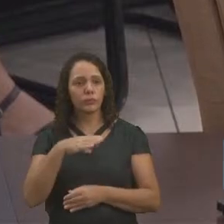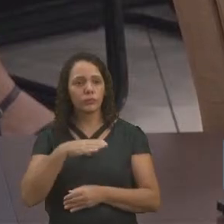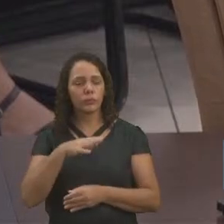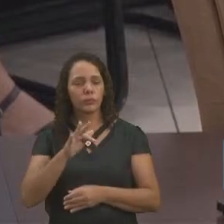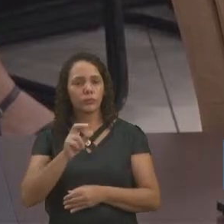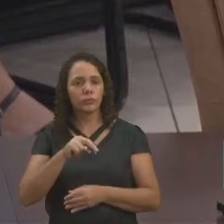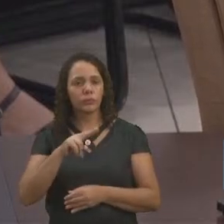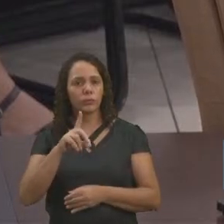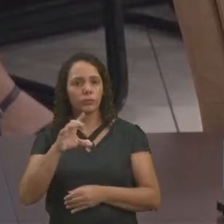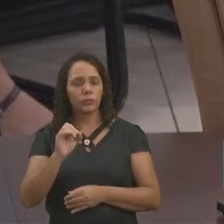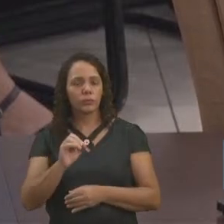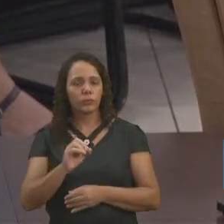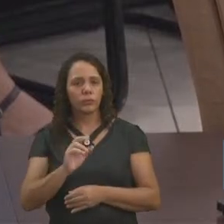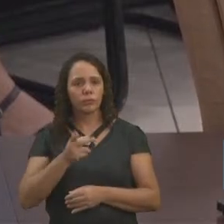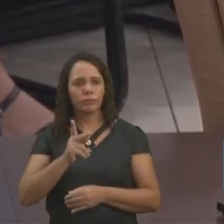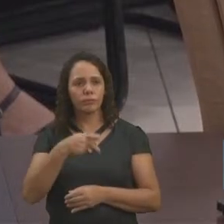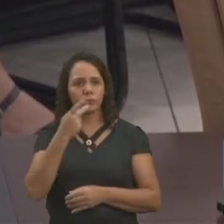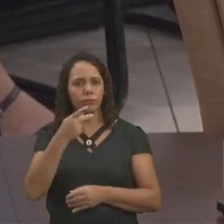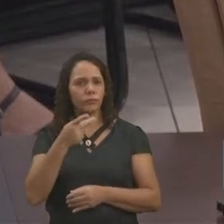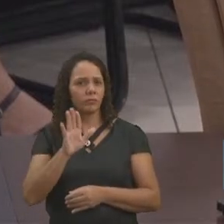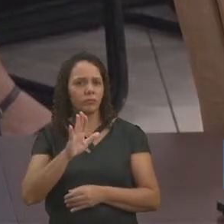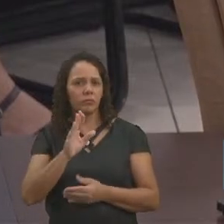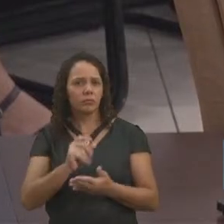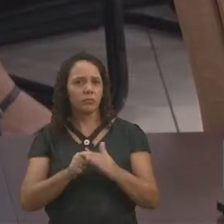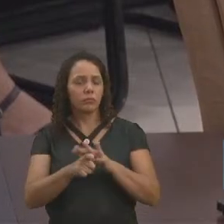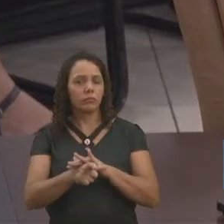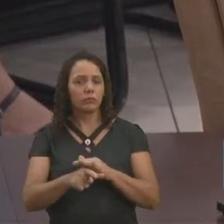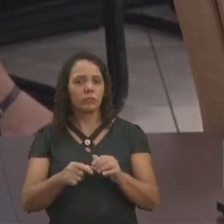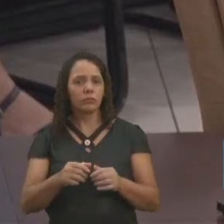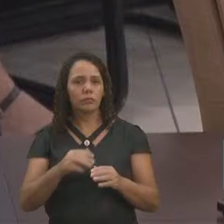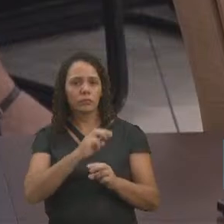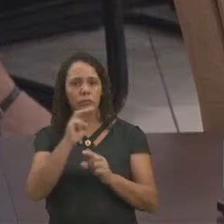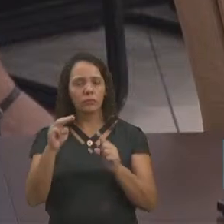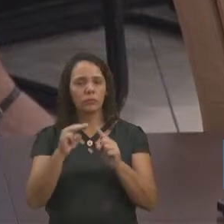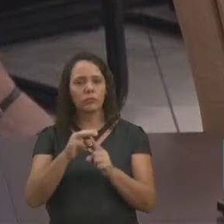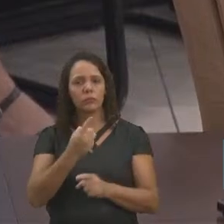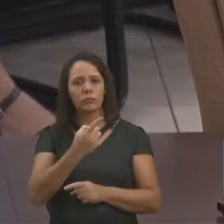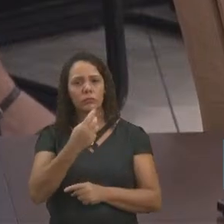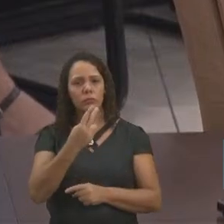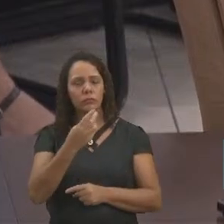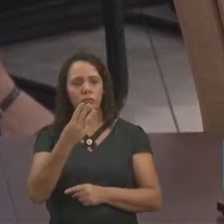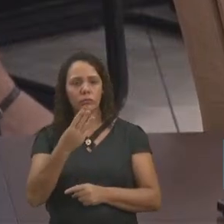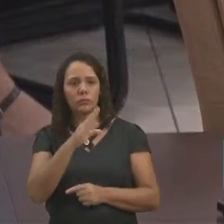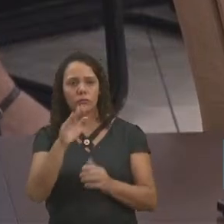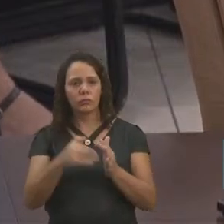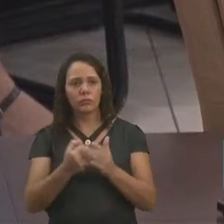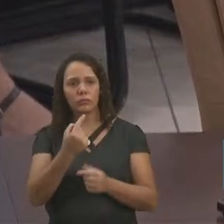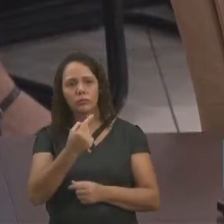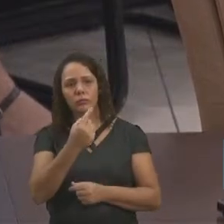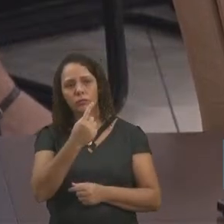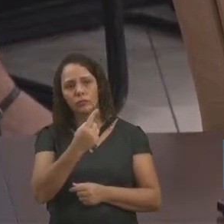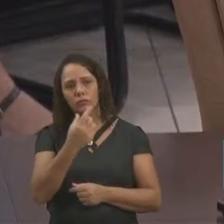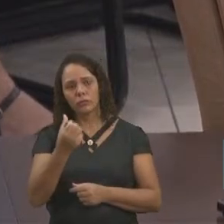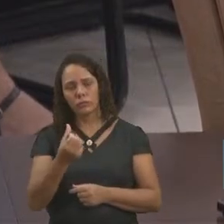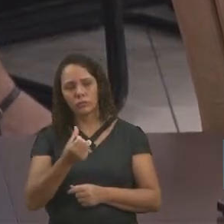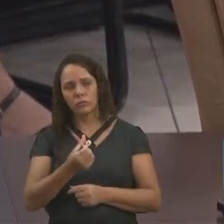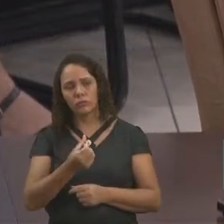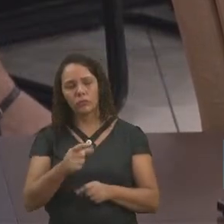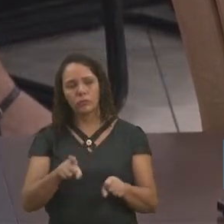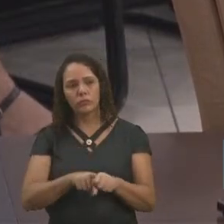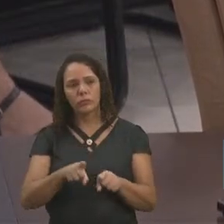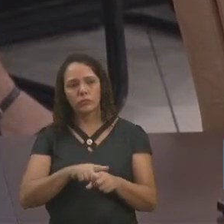aqui, não repassou. Está aqui, ó, a meta era 123, chegou a 116. O Fundeb, que